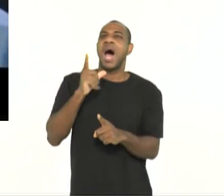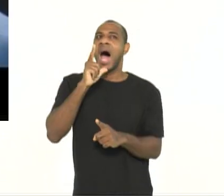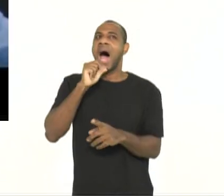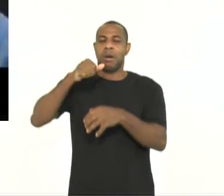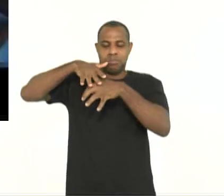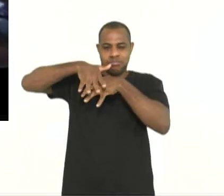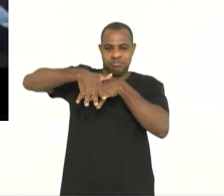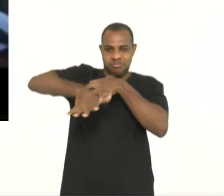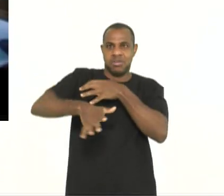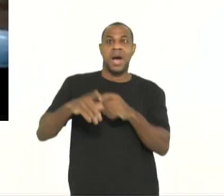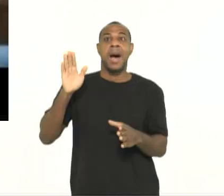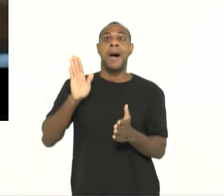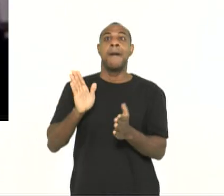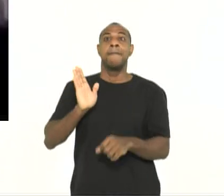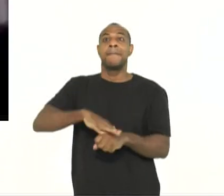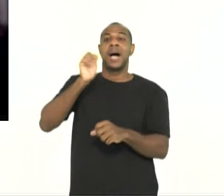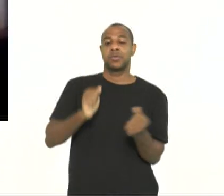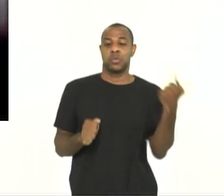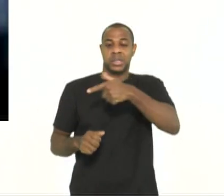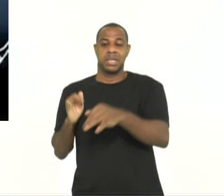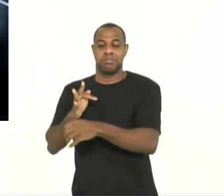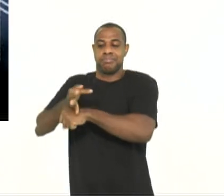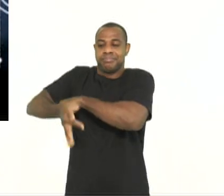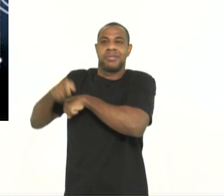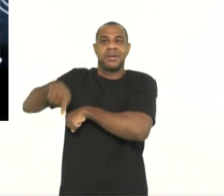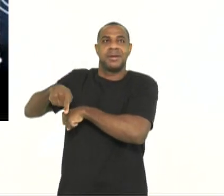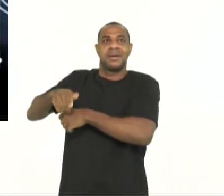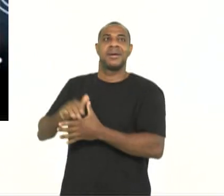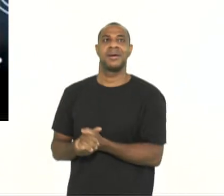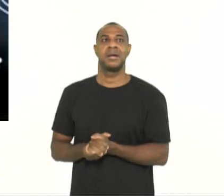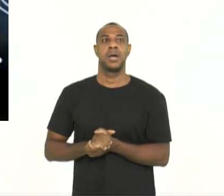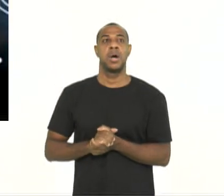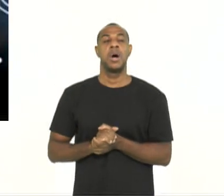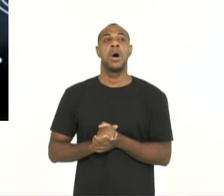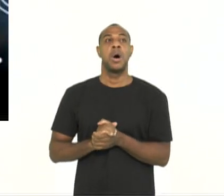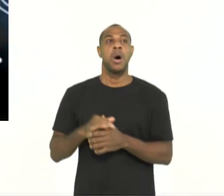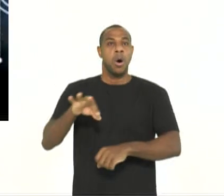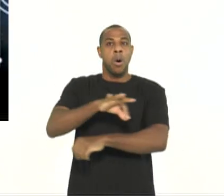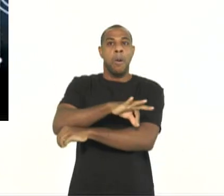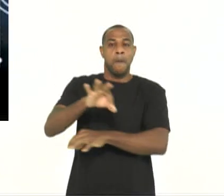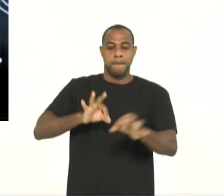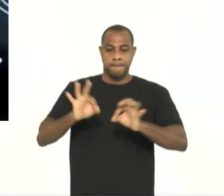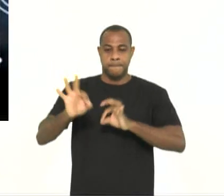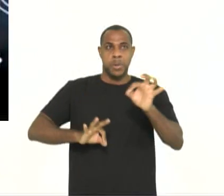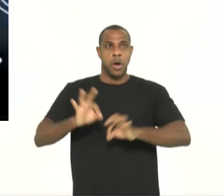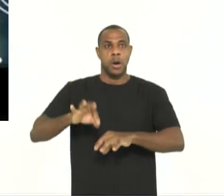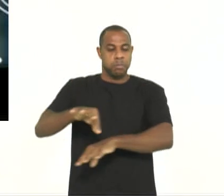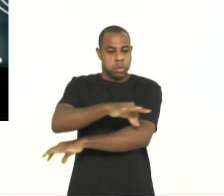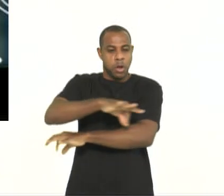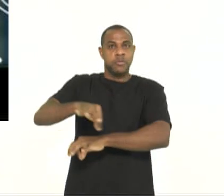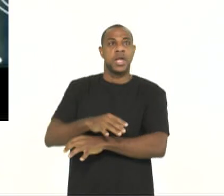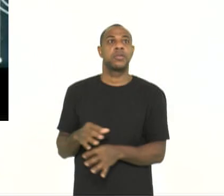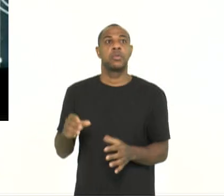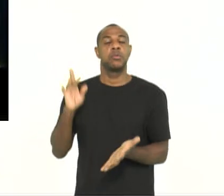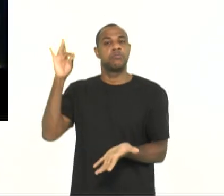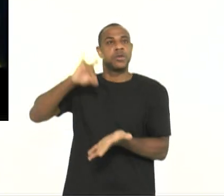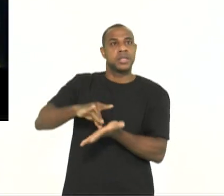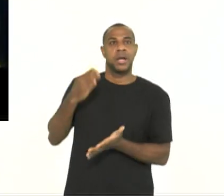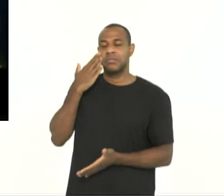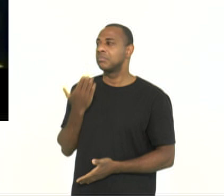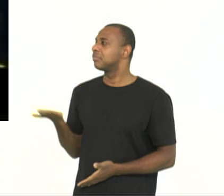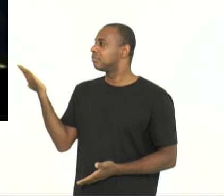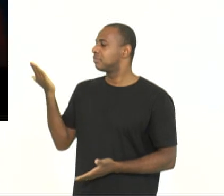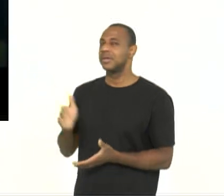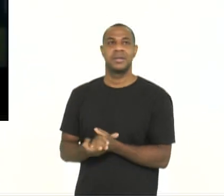das cataratas do Iguaçu. O projeto original previa 18 unidades geradoras. A primeira